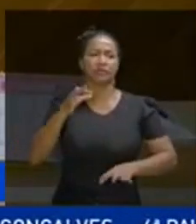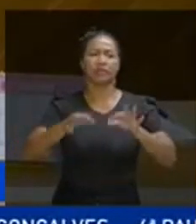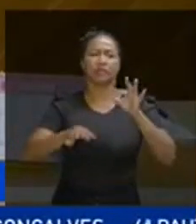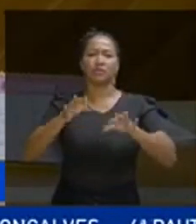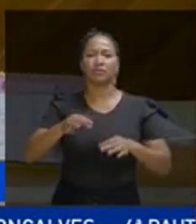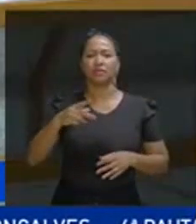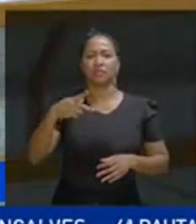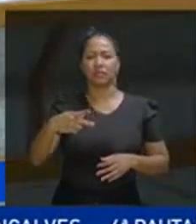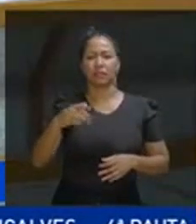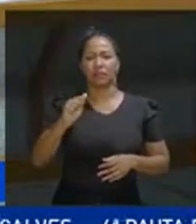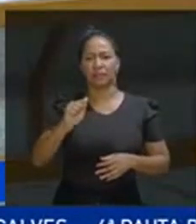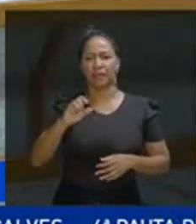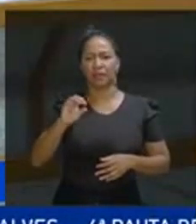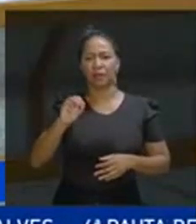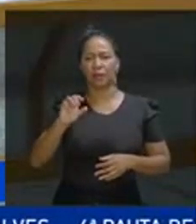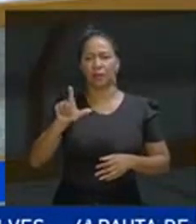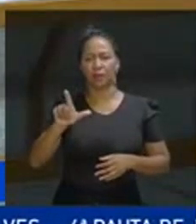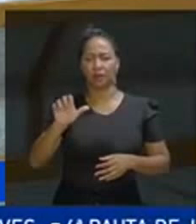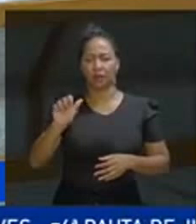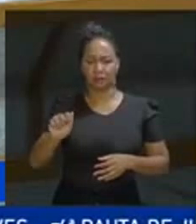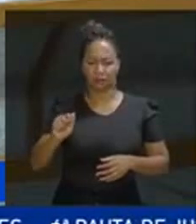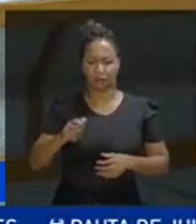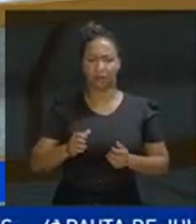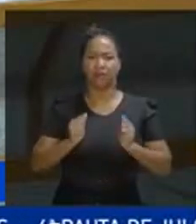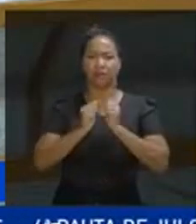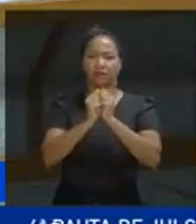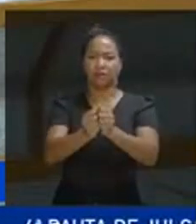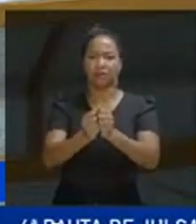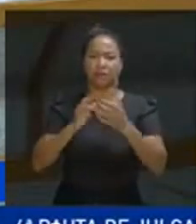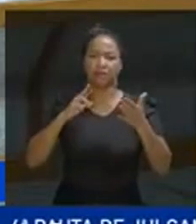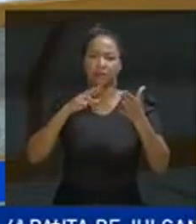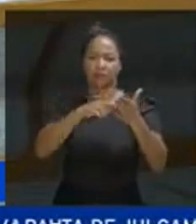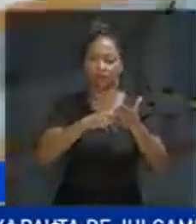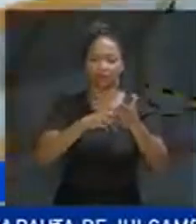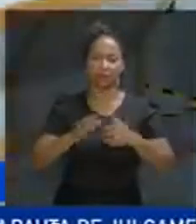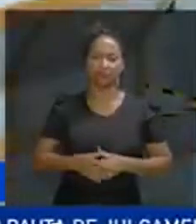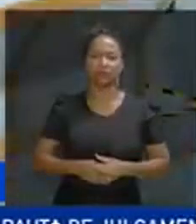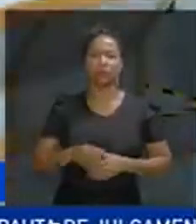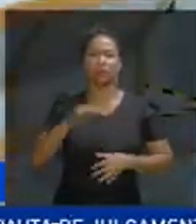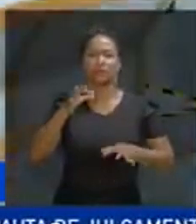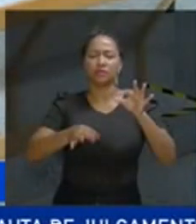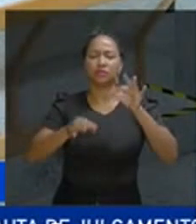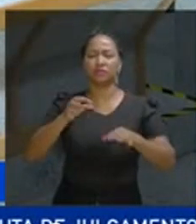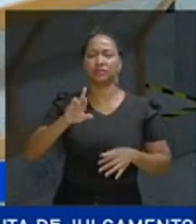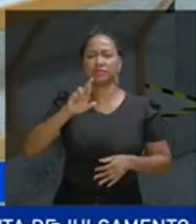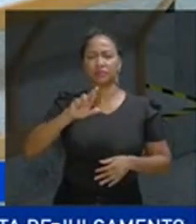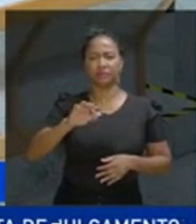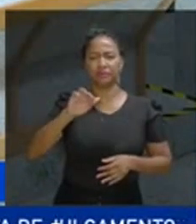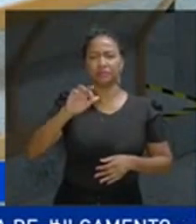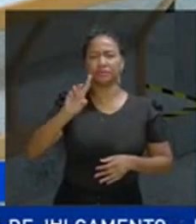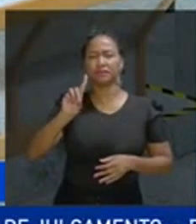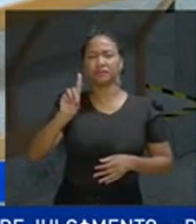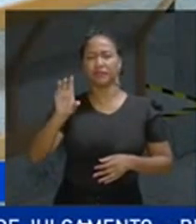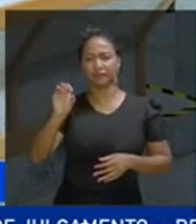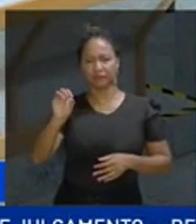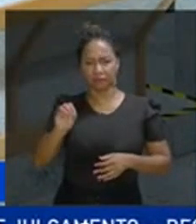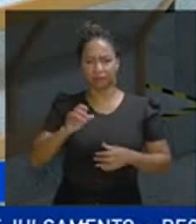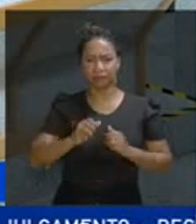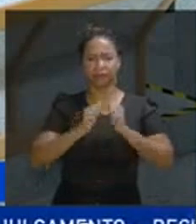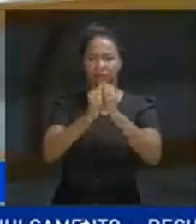Juíza Paola Santos. Acompanho o relator. Juiz Rivaldo Valente. Me acompanho,